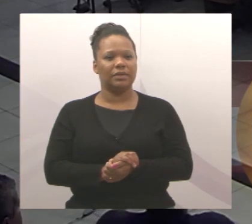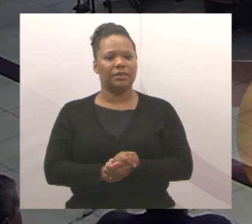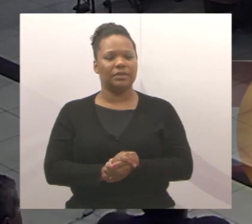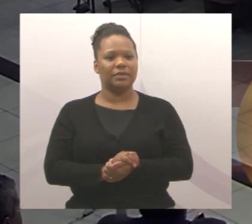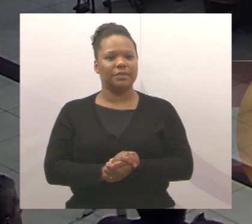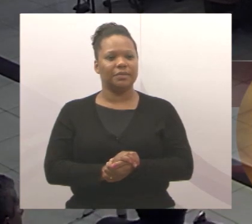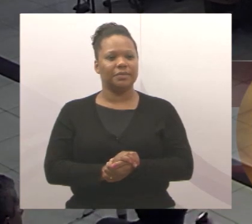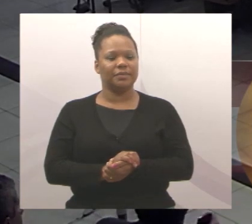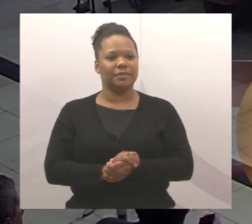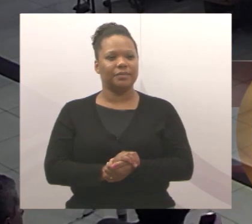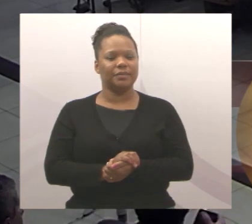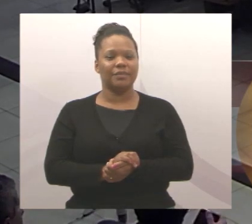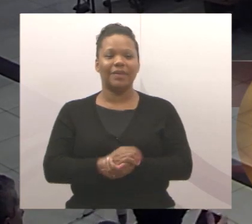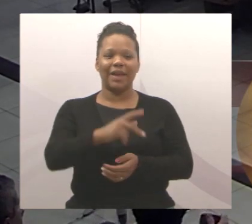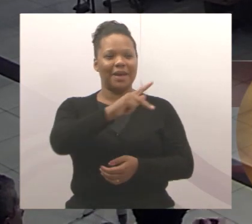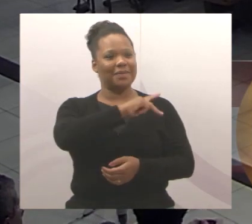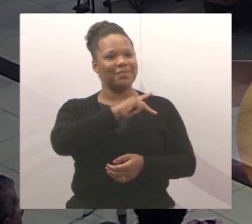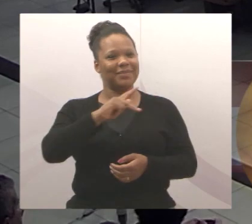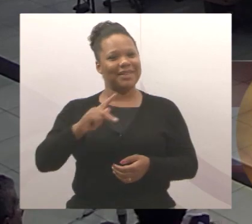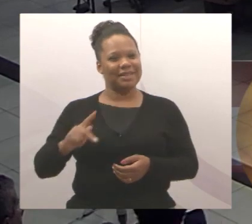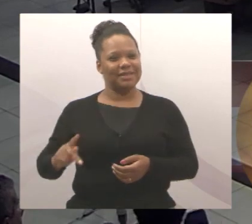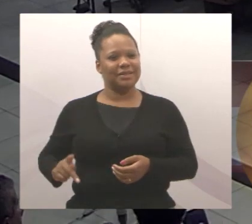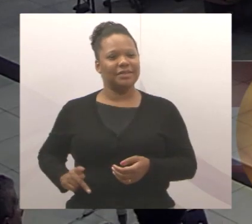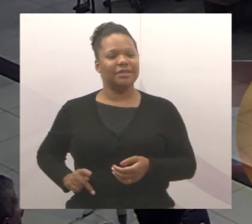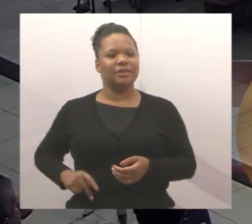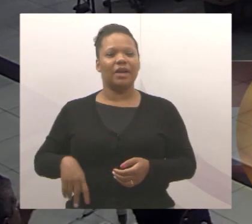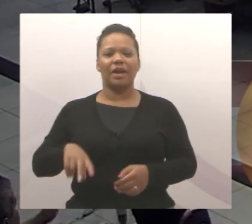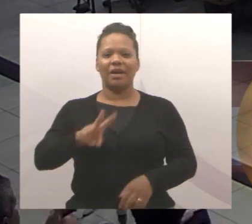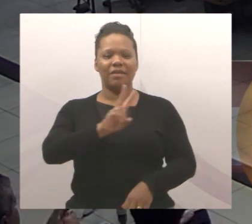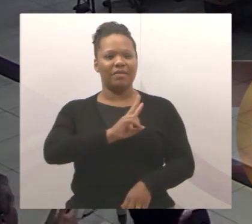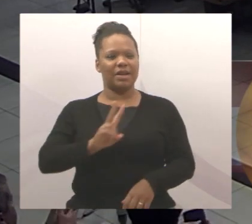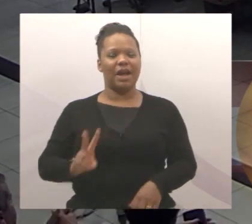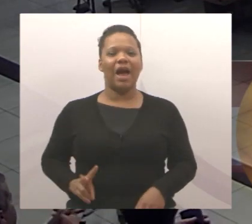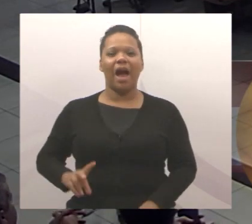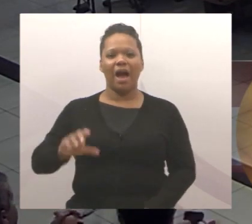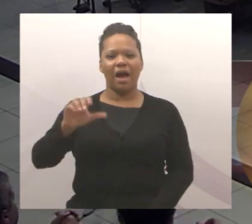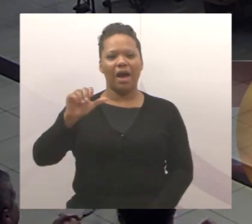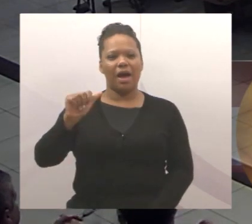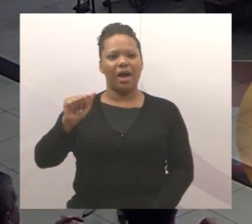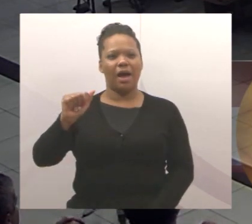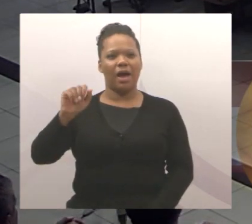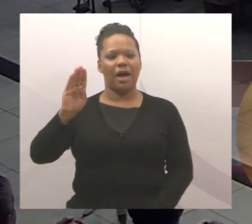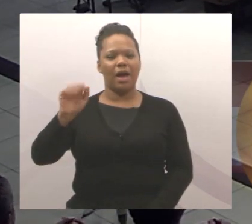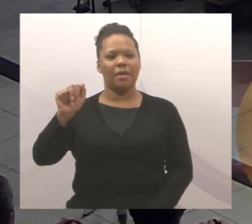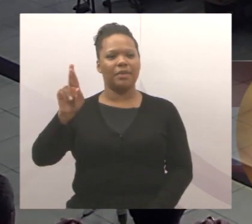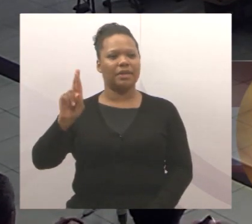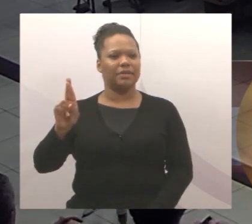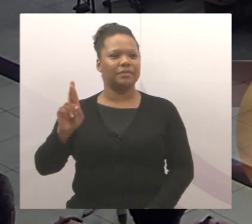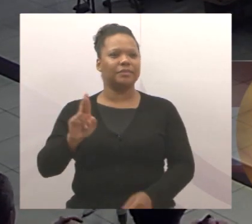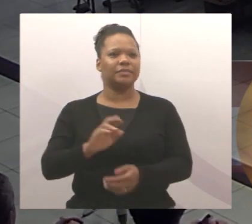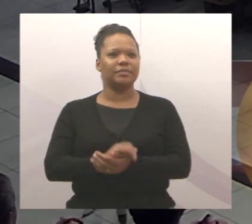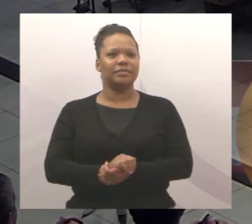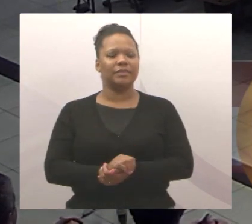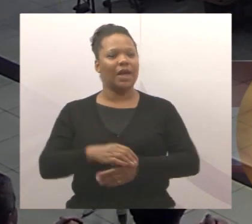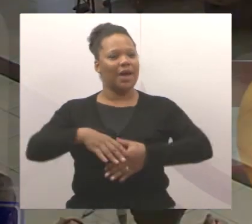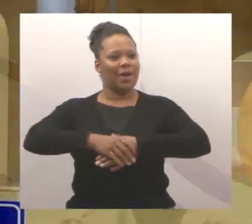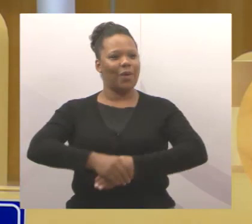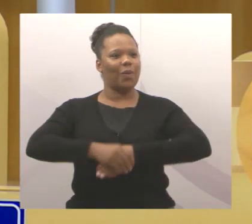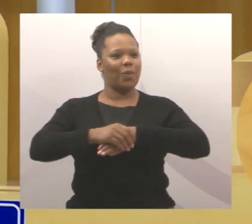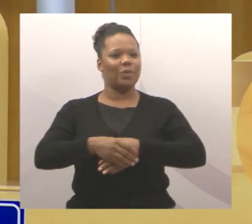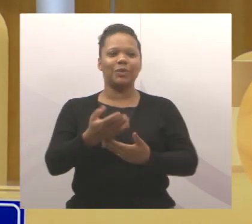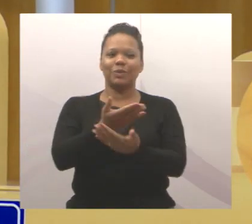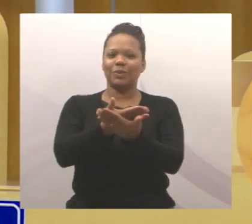Excelentíssimo senhor presidente dessa Casa Legislativa, vereador Abner de Madureira, na pessoa de quem cumprimento todos